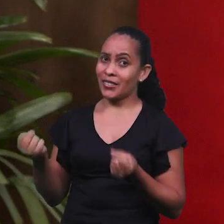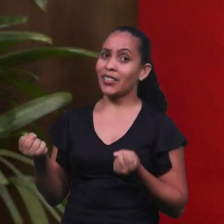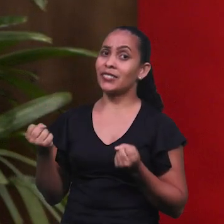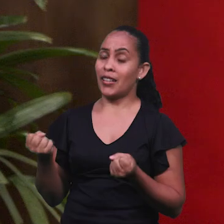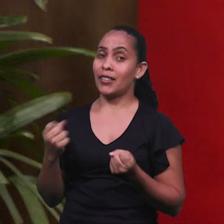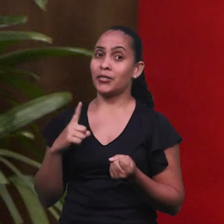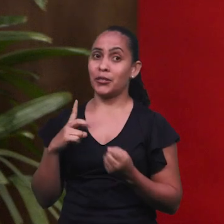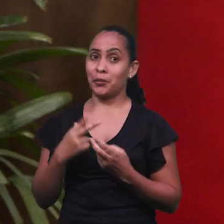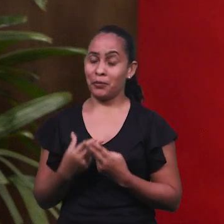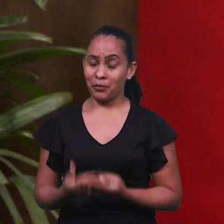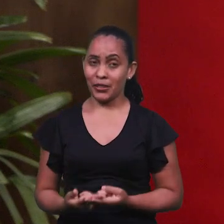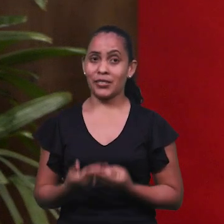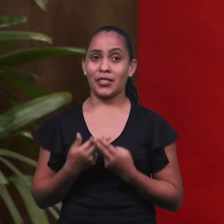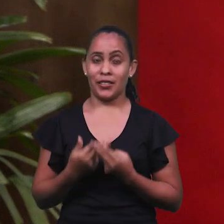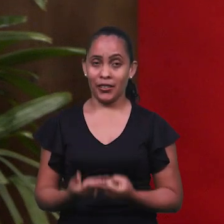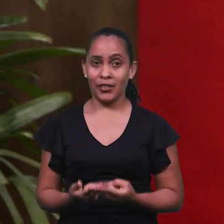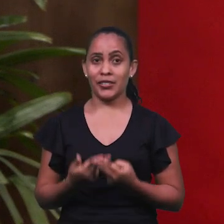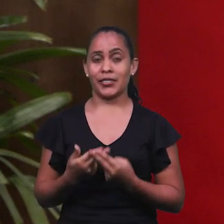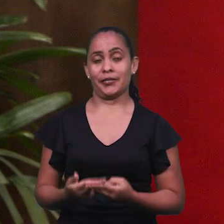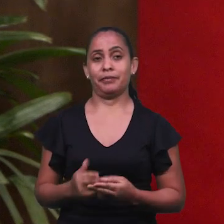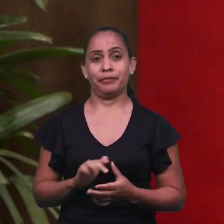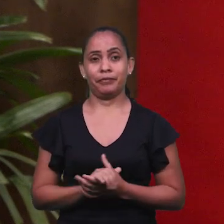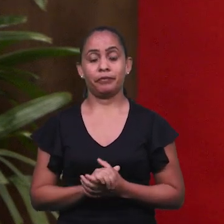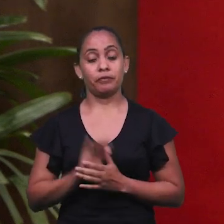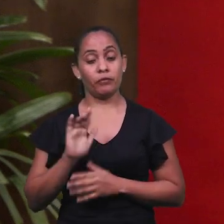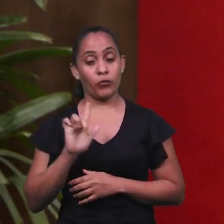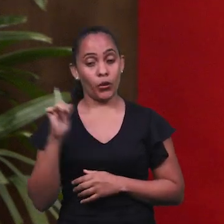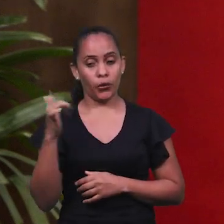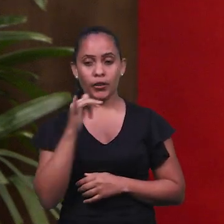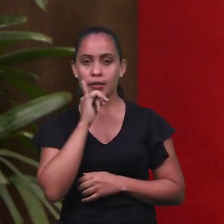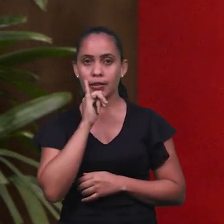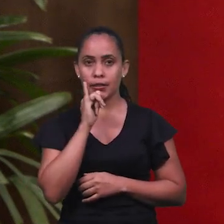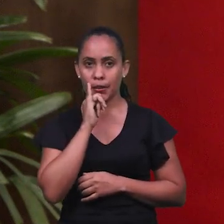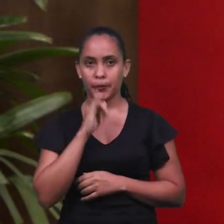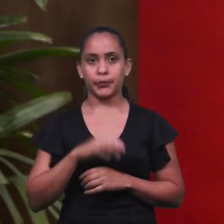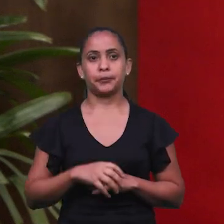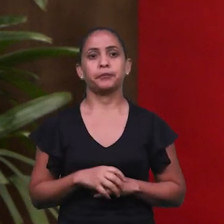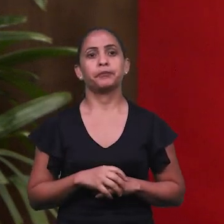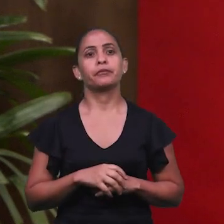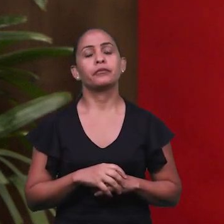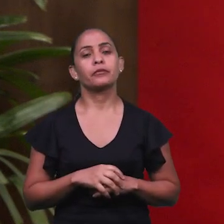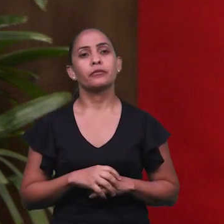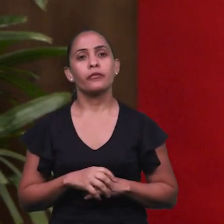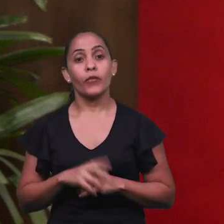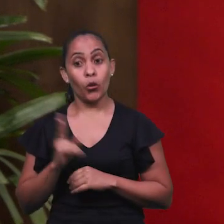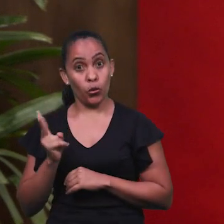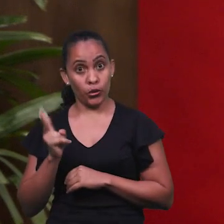ter sido mais paciente, mais prudente, né? Agora, um outro exemplo. Falamos de Sansão.